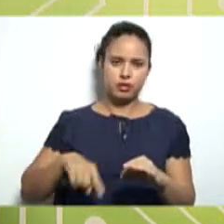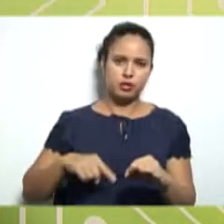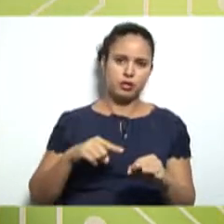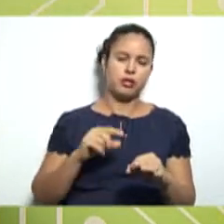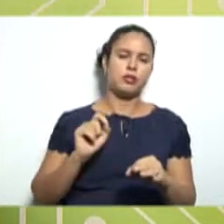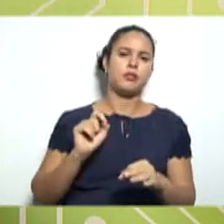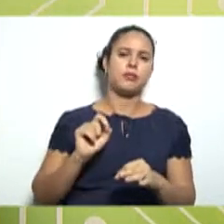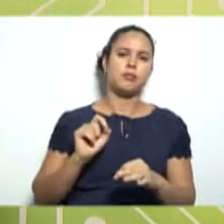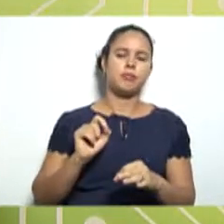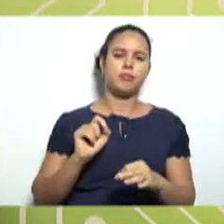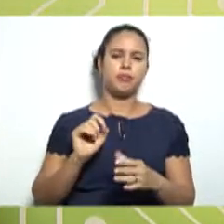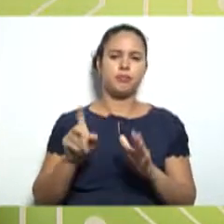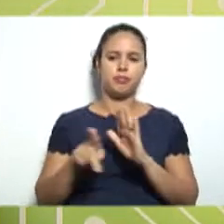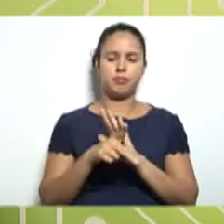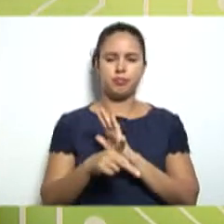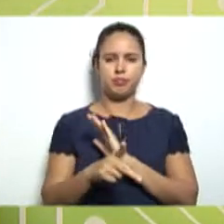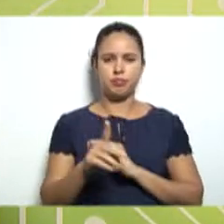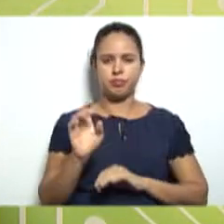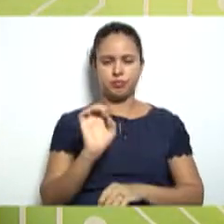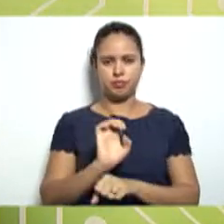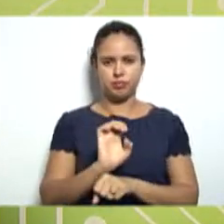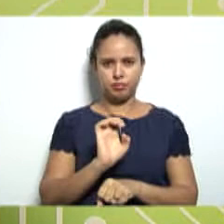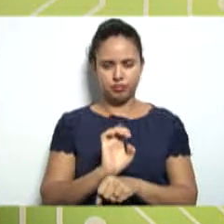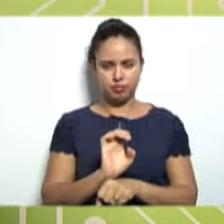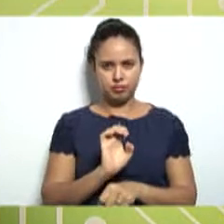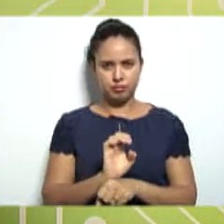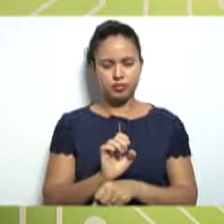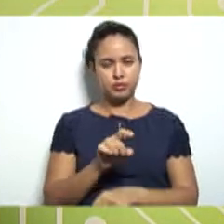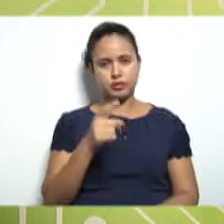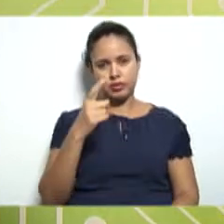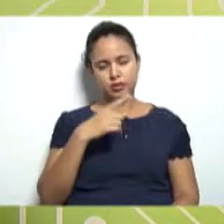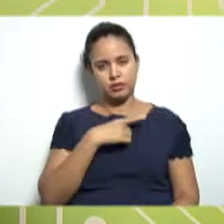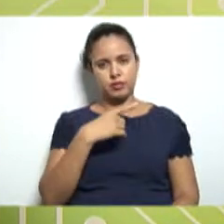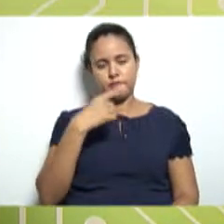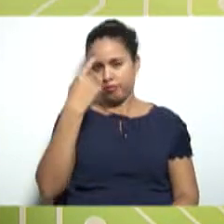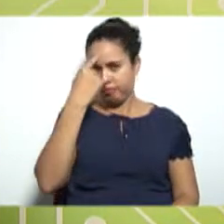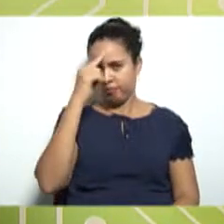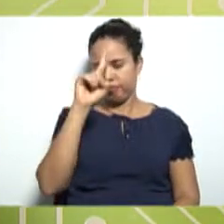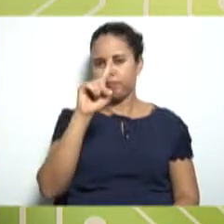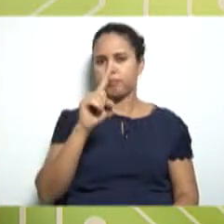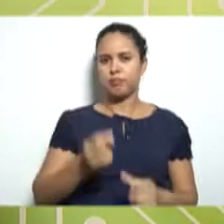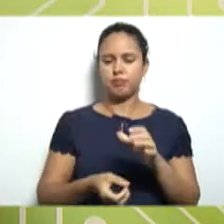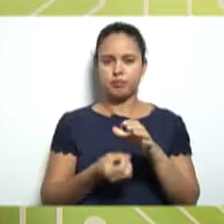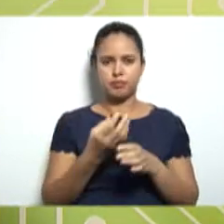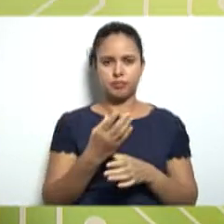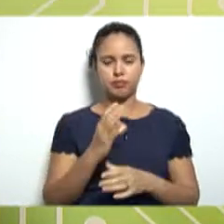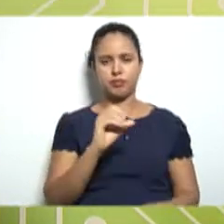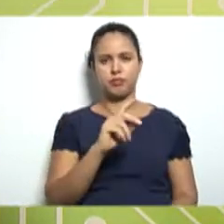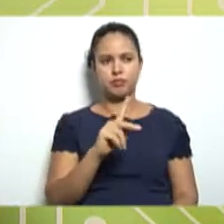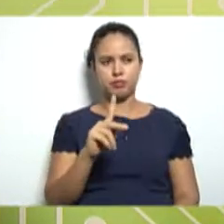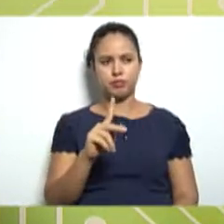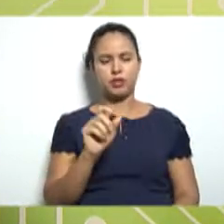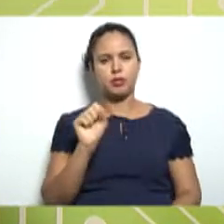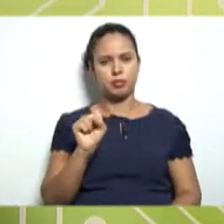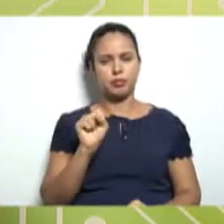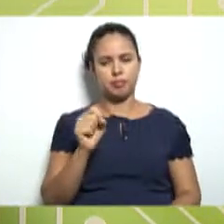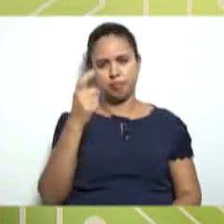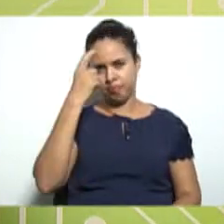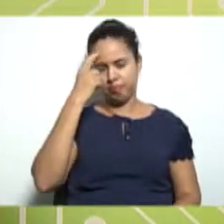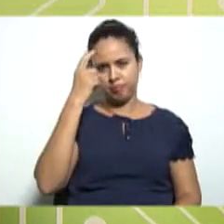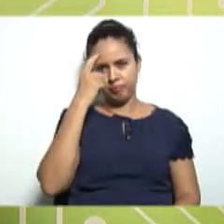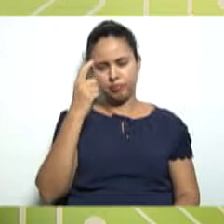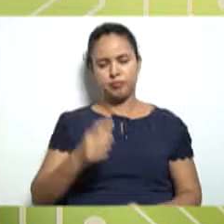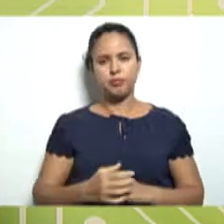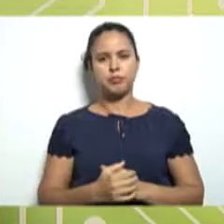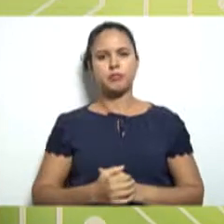às necessidades para explorar economicamente mesmo. Então, se você tem ideia de montar um dia, invista nessa ideia, pense mesmo sobre isso. Nós